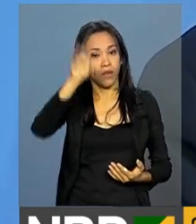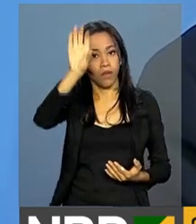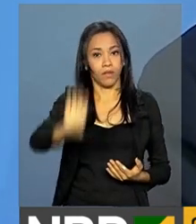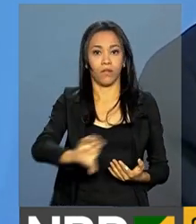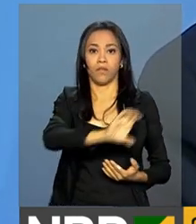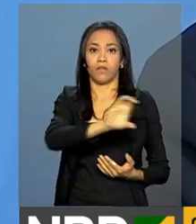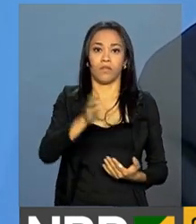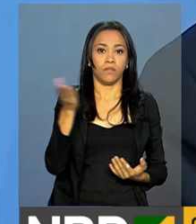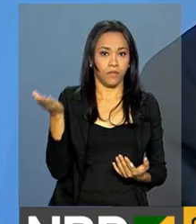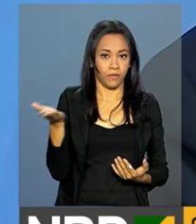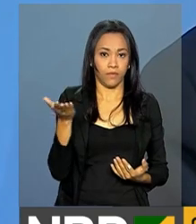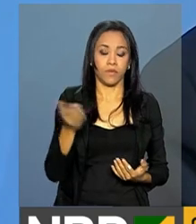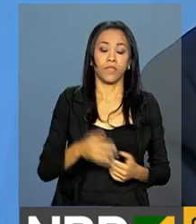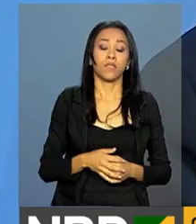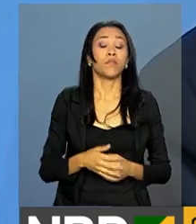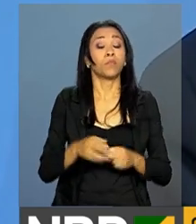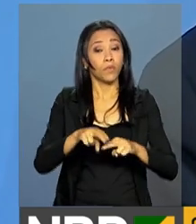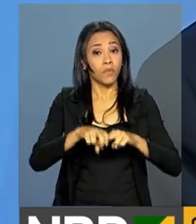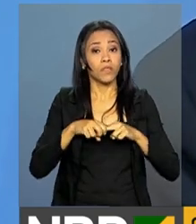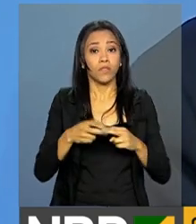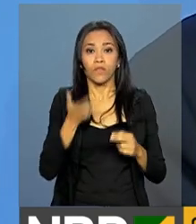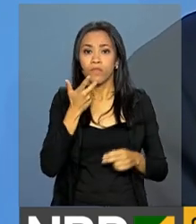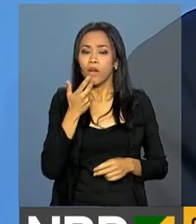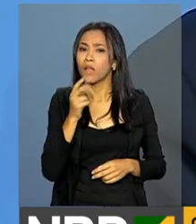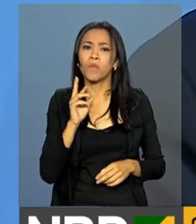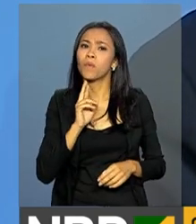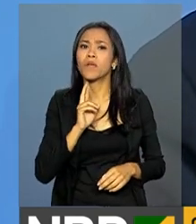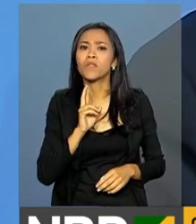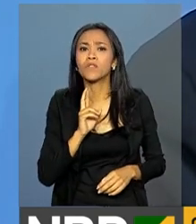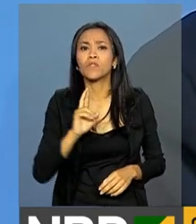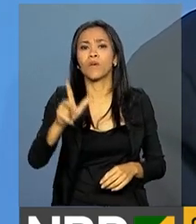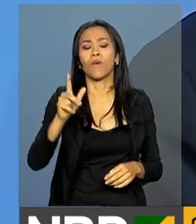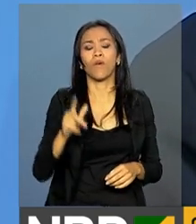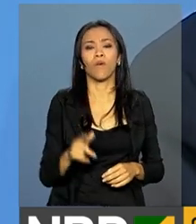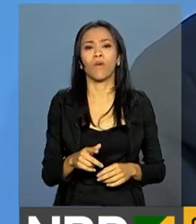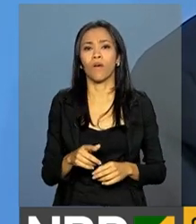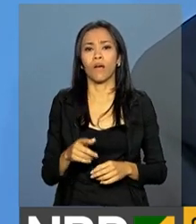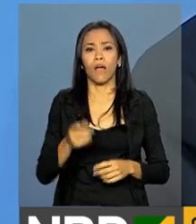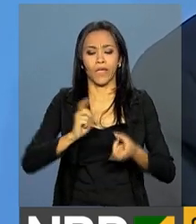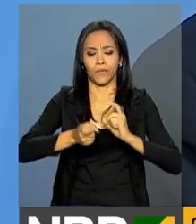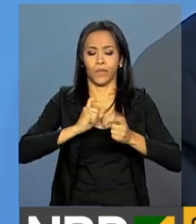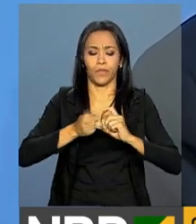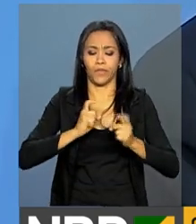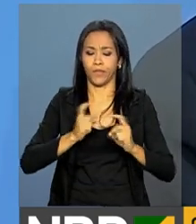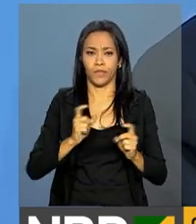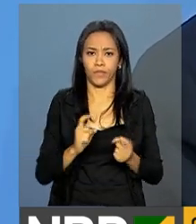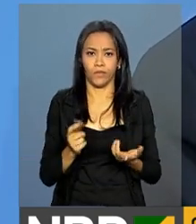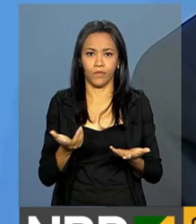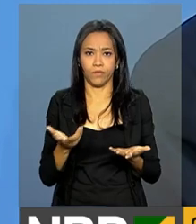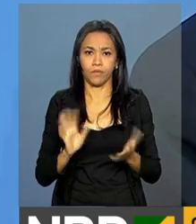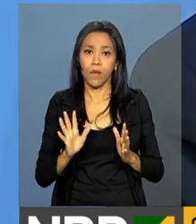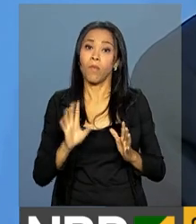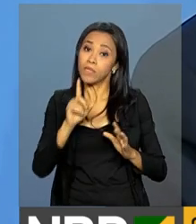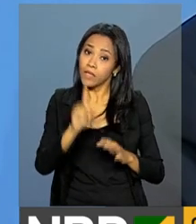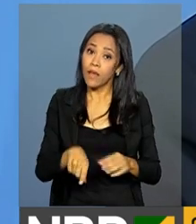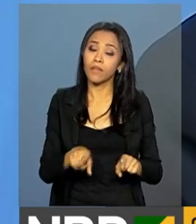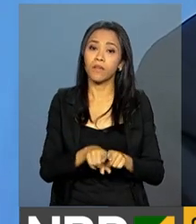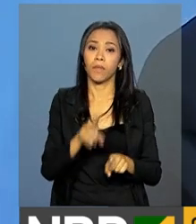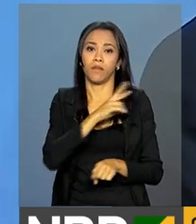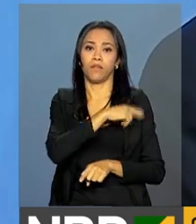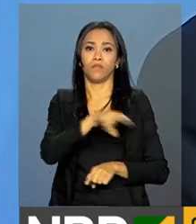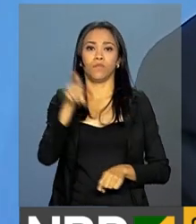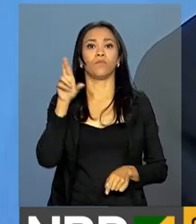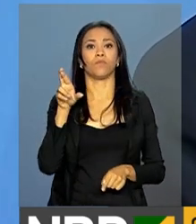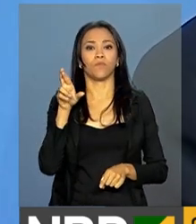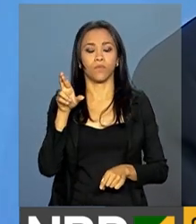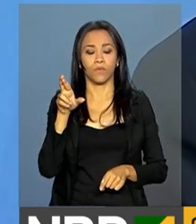desta natureza, e por isso que eu disse que não se tratava, Priante, apenas de um ato administrativo, mas de um ato religioso, porque, de alguma